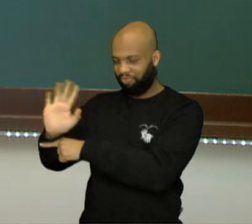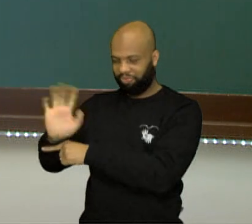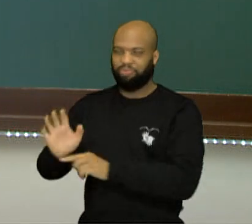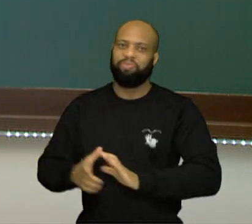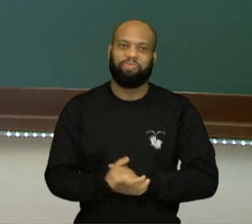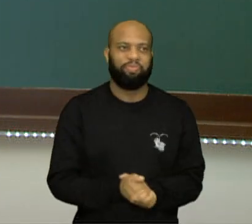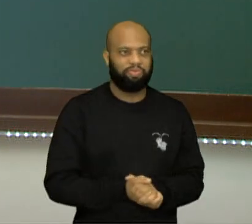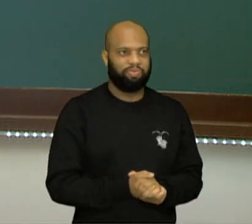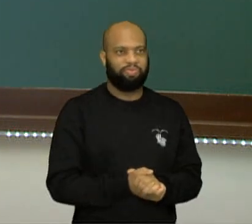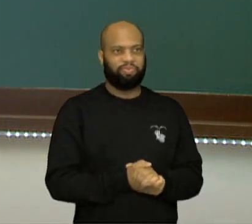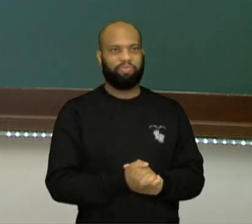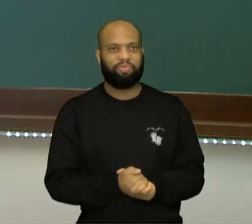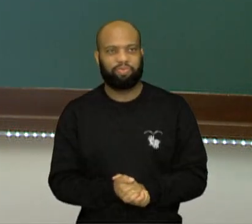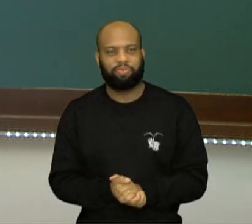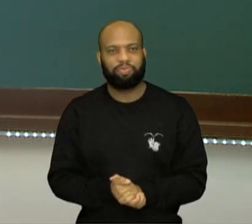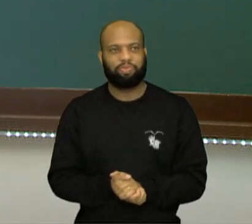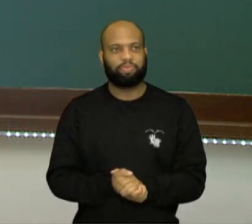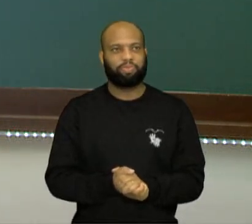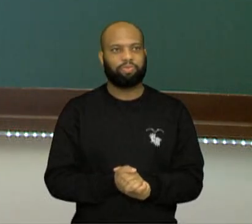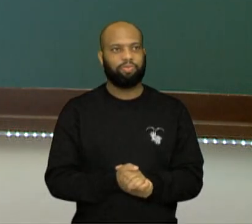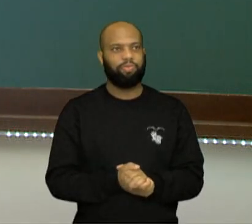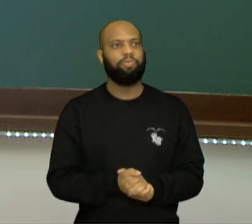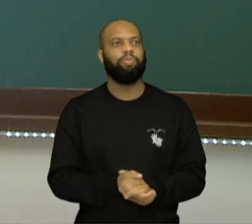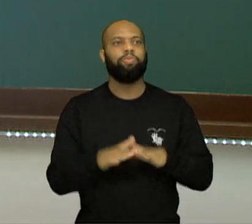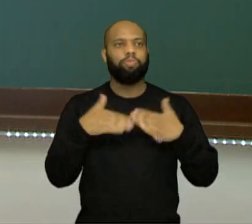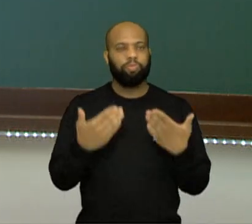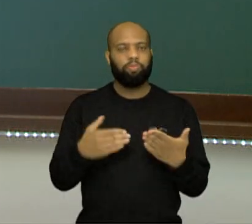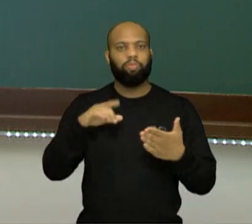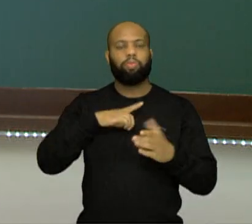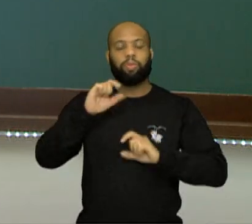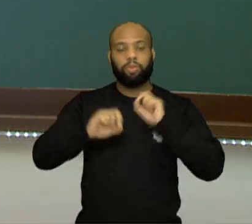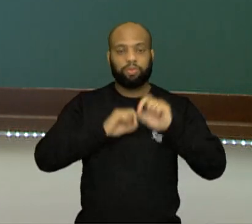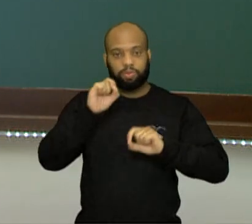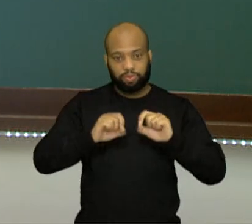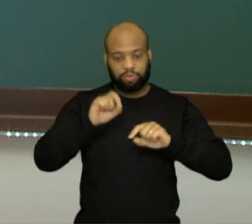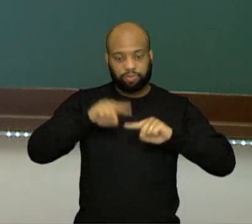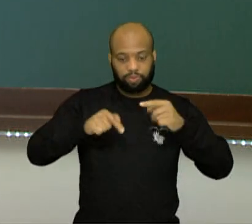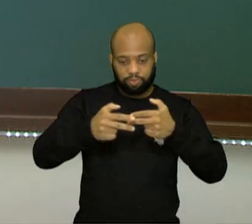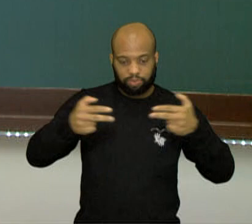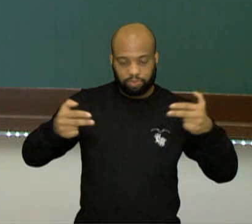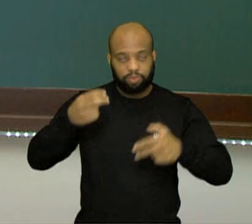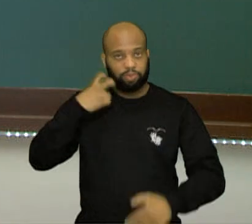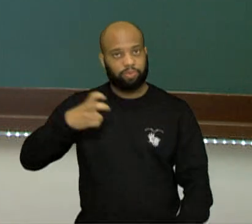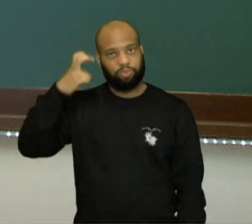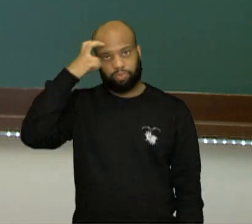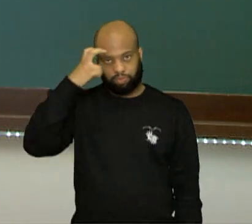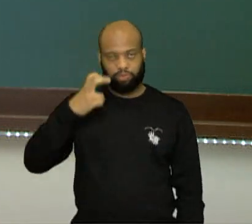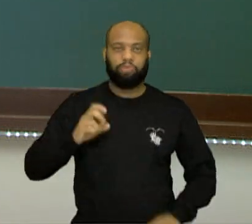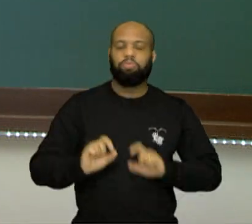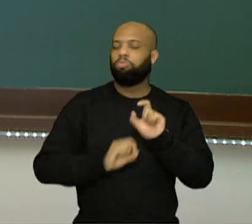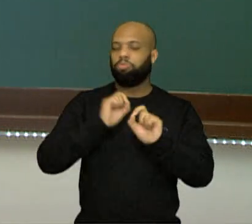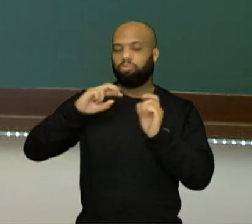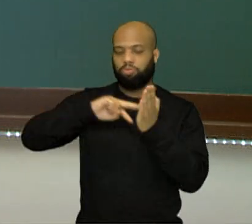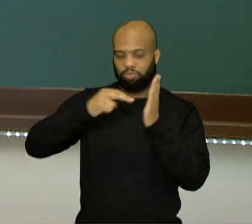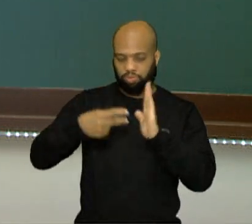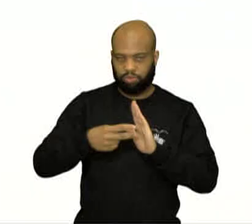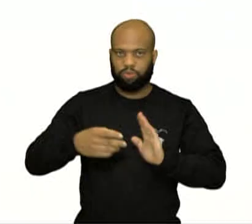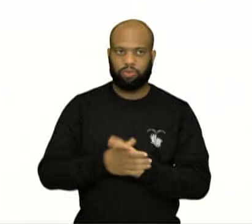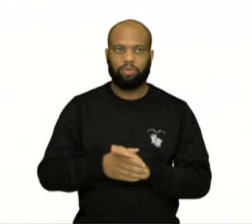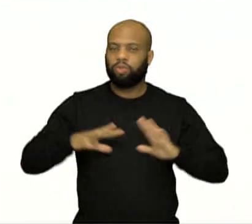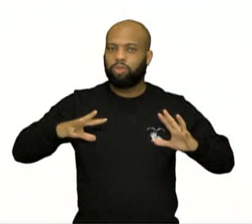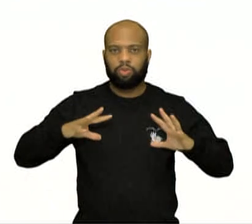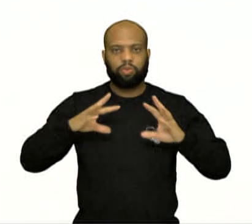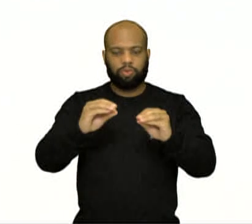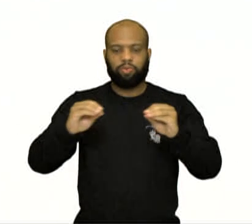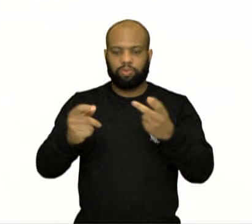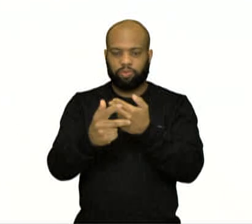cinematográfico. Isso aí. Então, produto cultural, o que ele é? Se eu já falei que é produto cultural, produto cultural é tudo